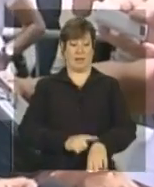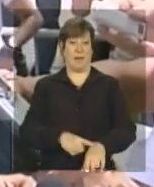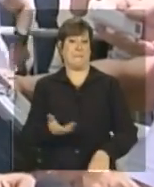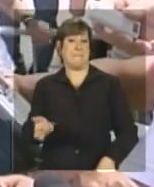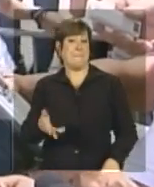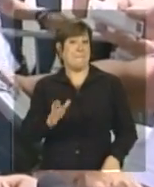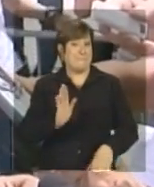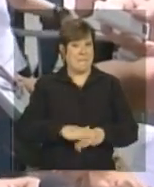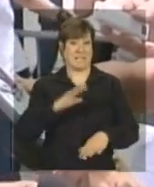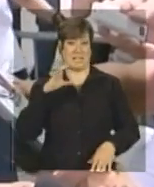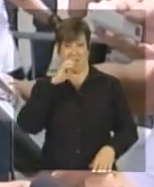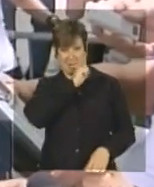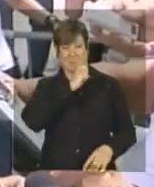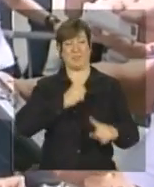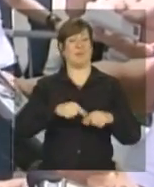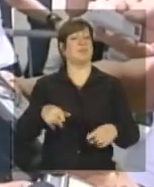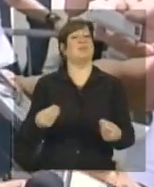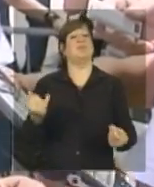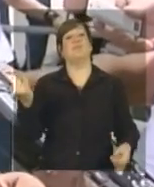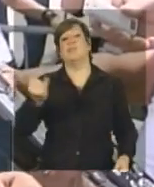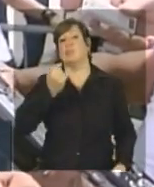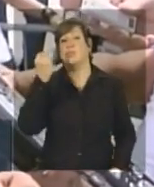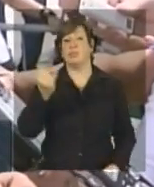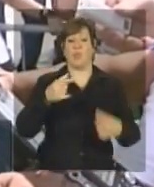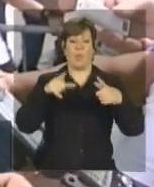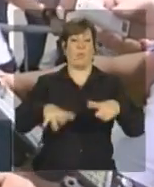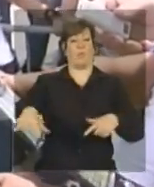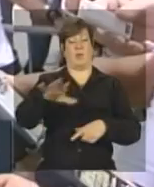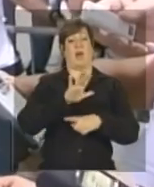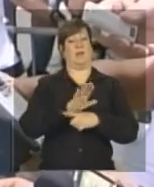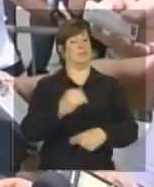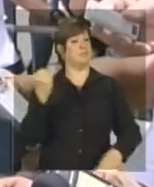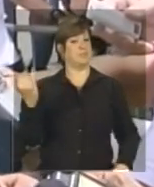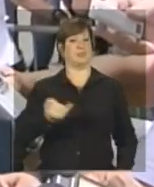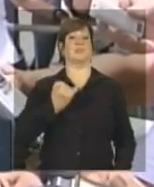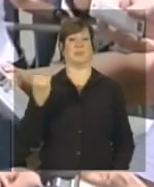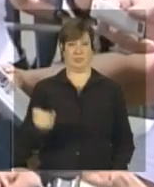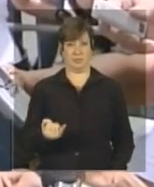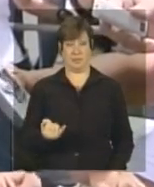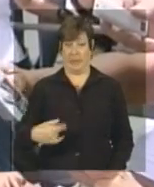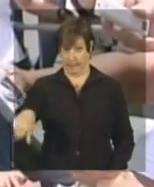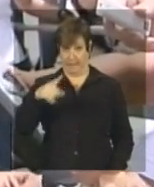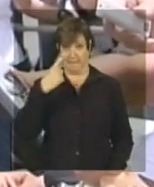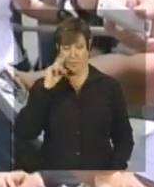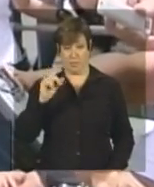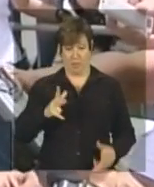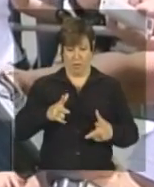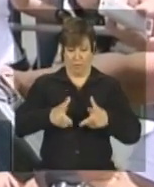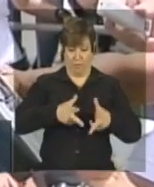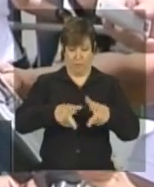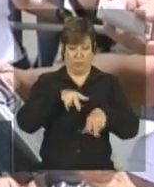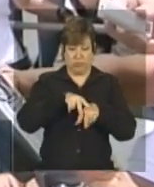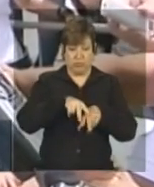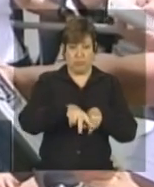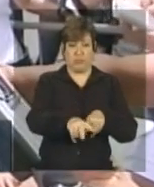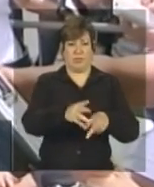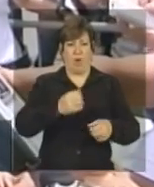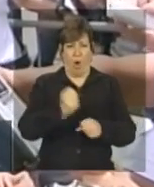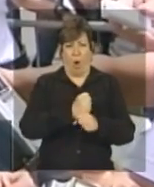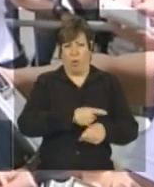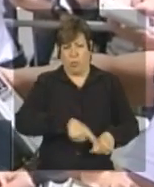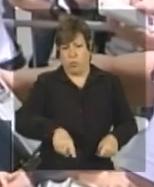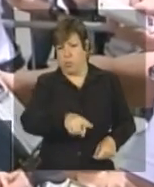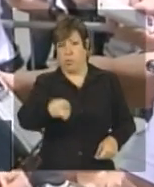rápida, porque ela é de imenso interesse para a região. Vocês vejam que uma ferrovia desse porte